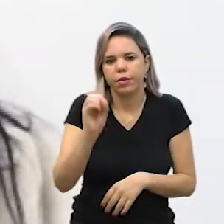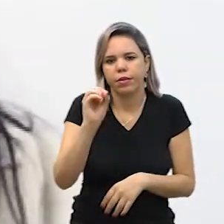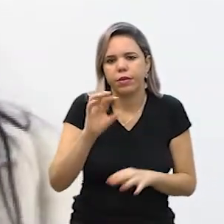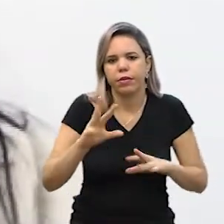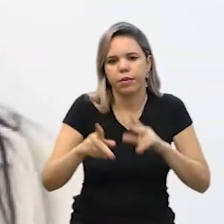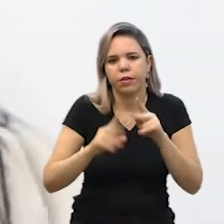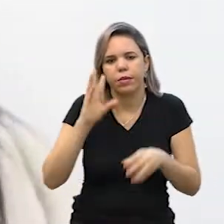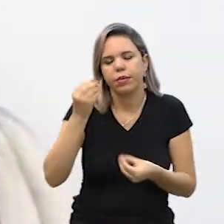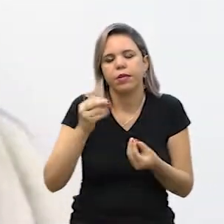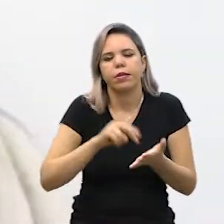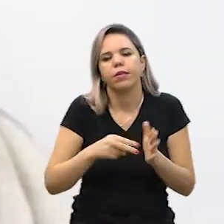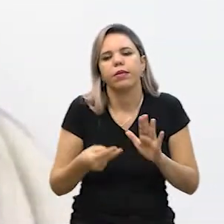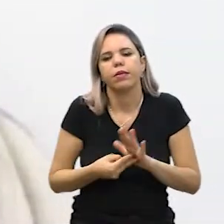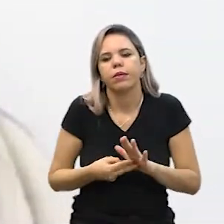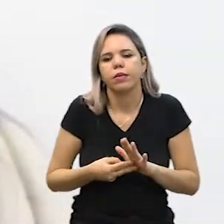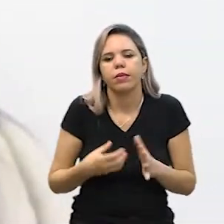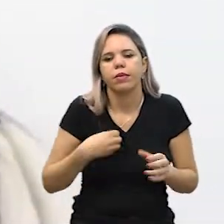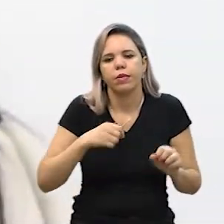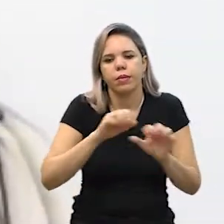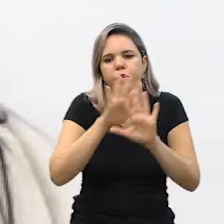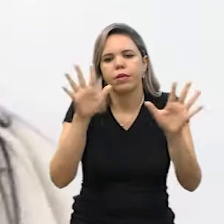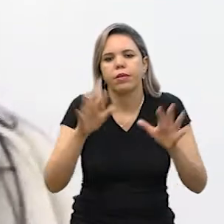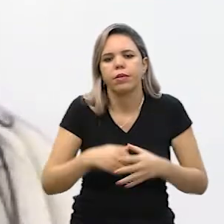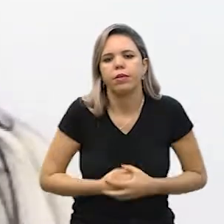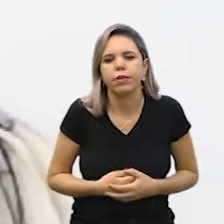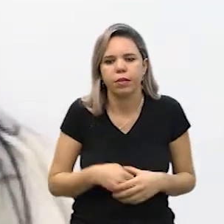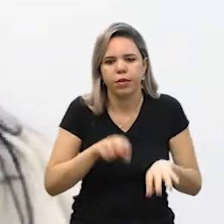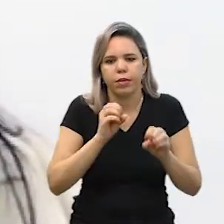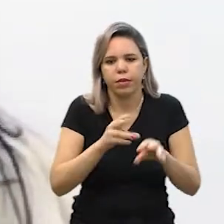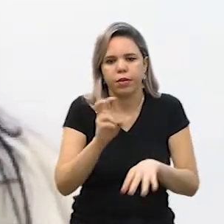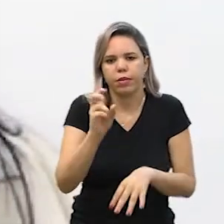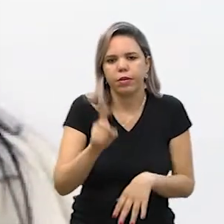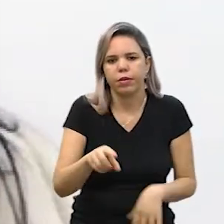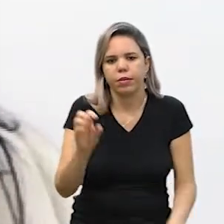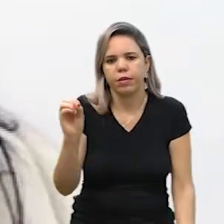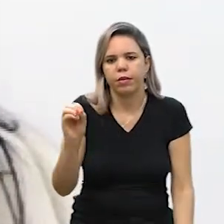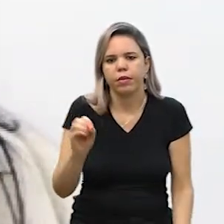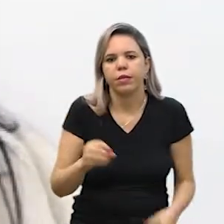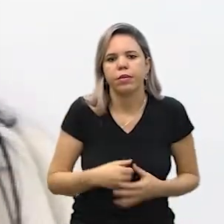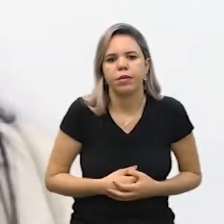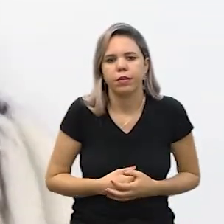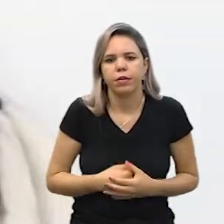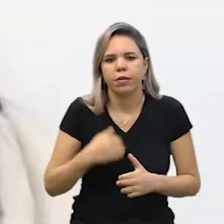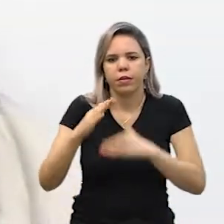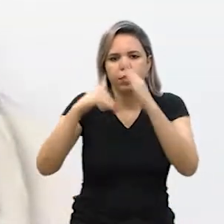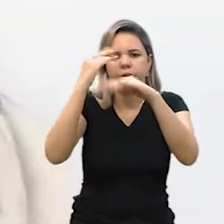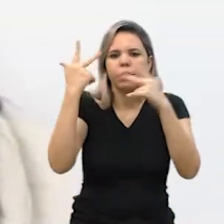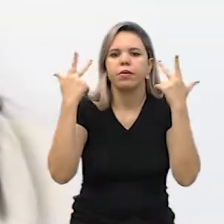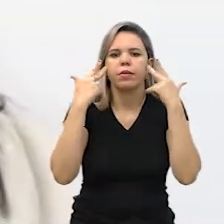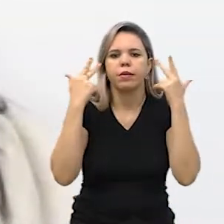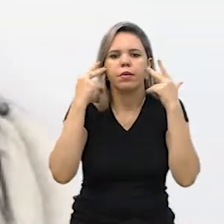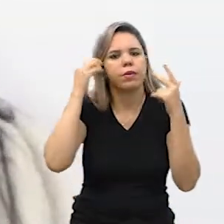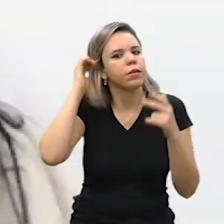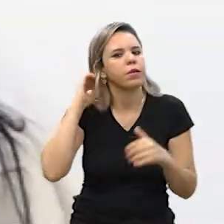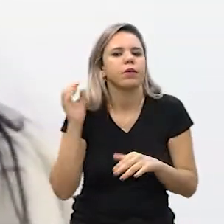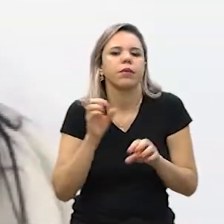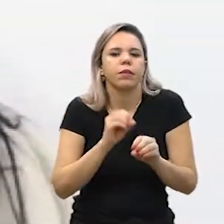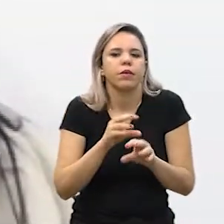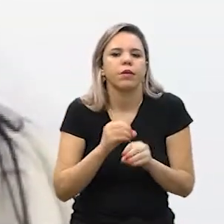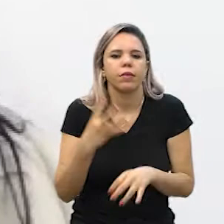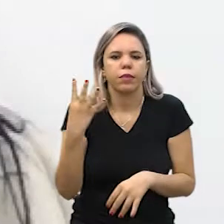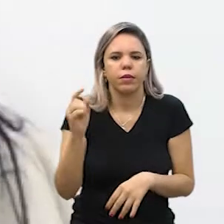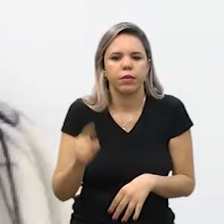que todos entendam e fique de uma forma clara, a Educação 5.0 nada mais é que uma evolução natural da